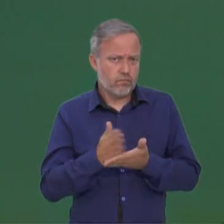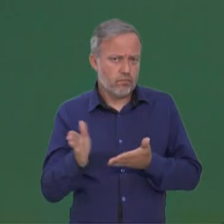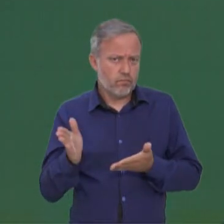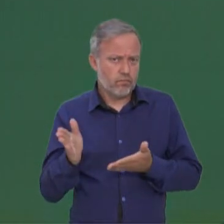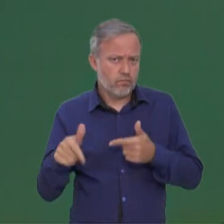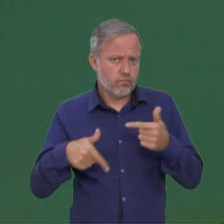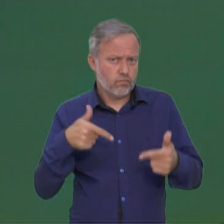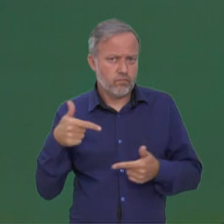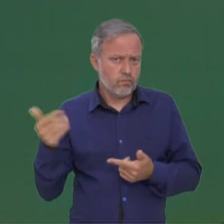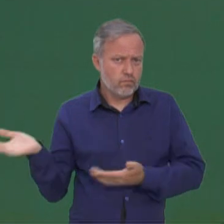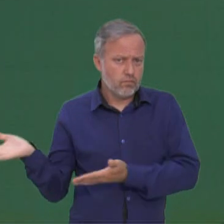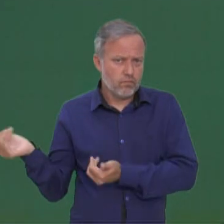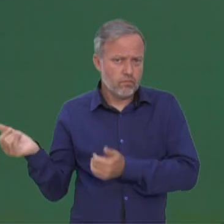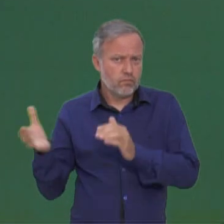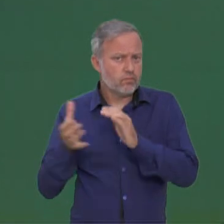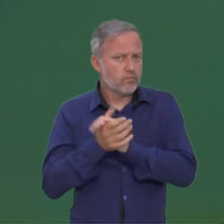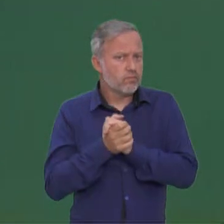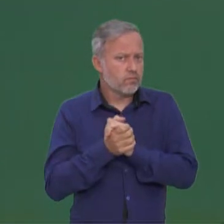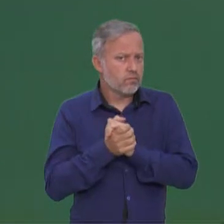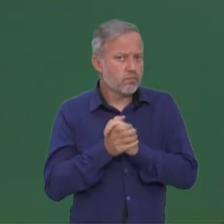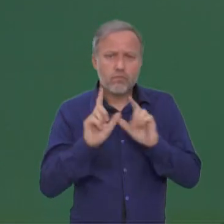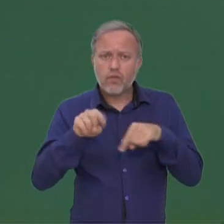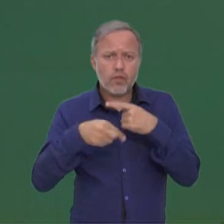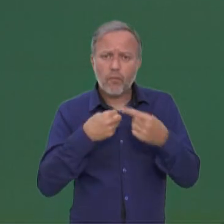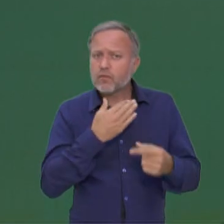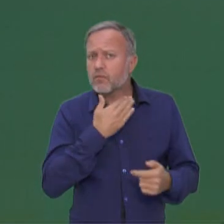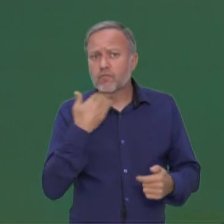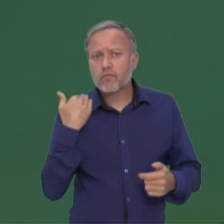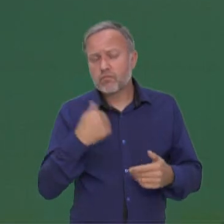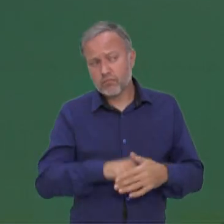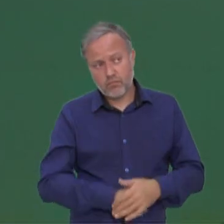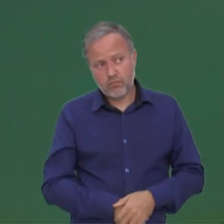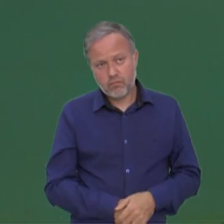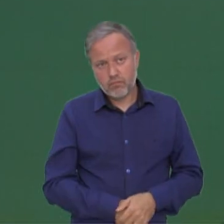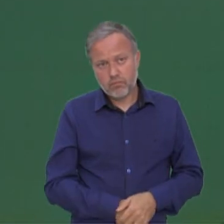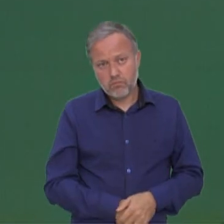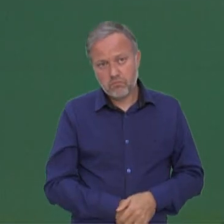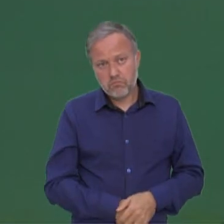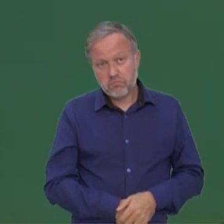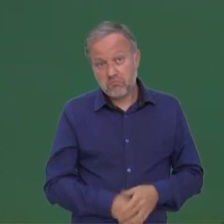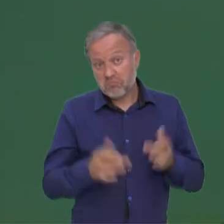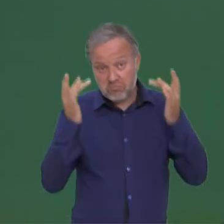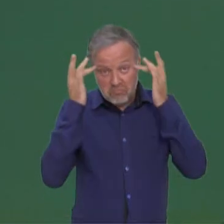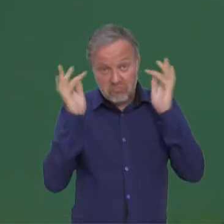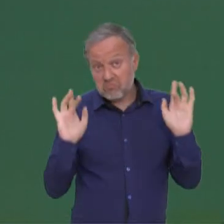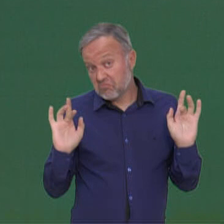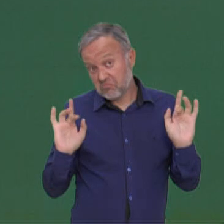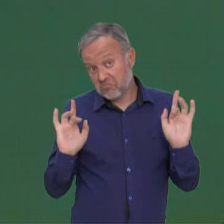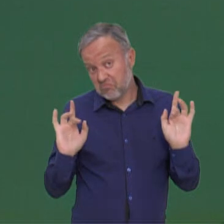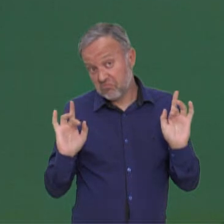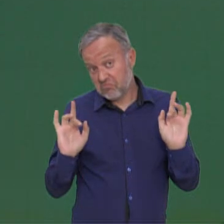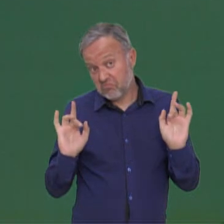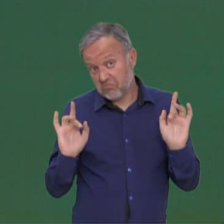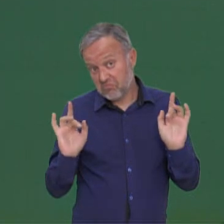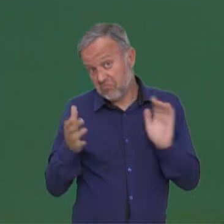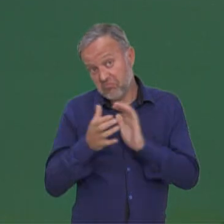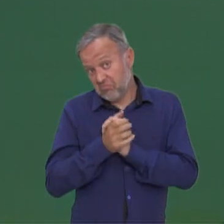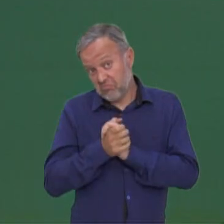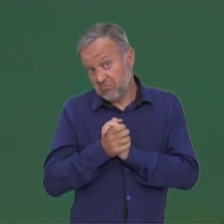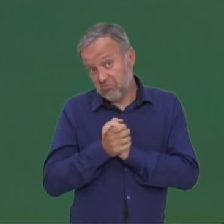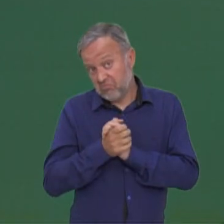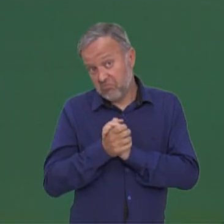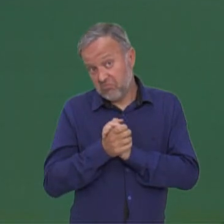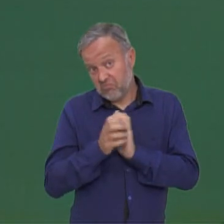trabalhar cedo, casou e depois ele morreu, né? Pode ser que ele tenha casado, sei lá, com 20, como